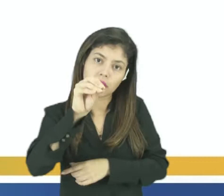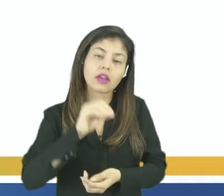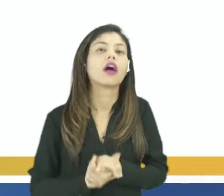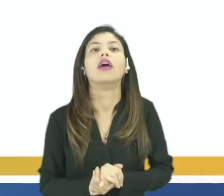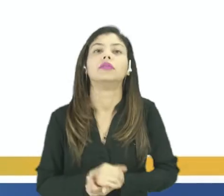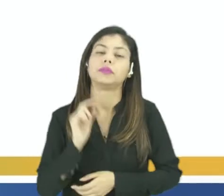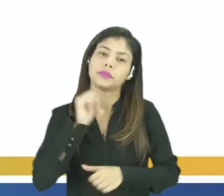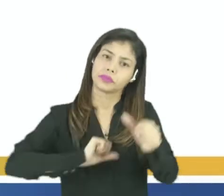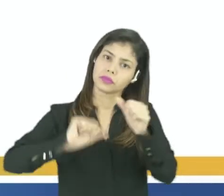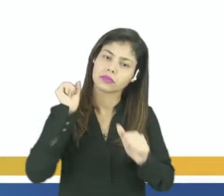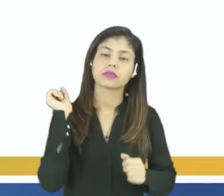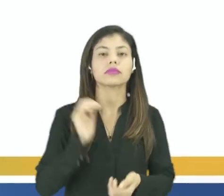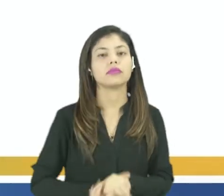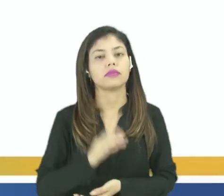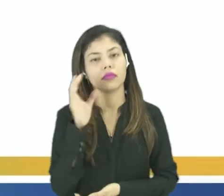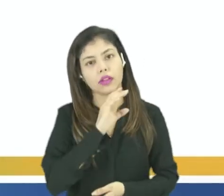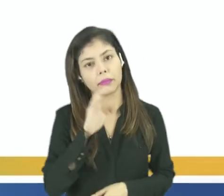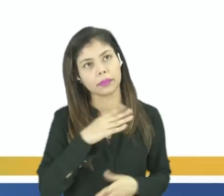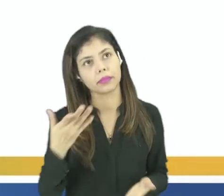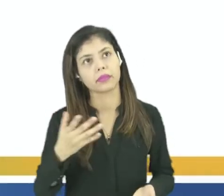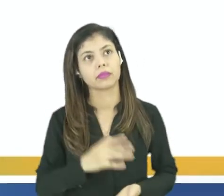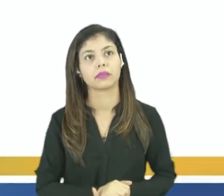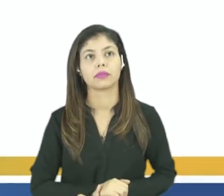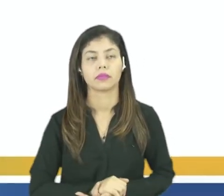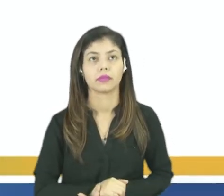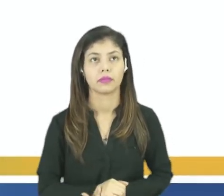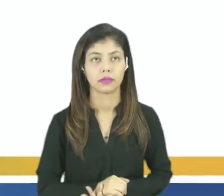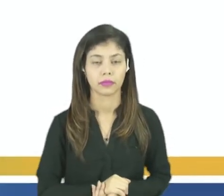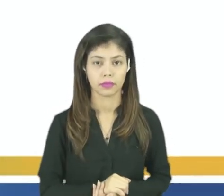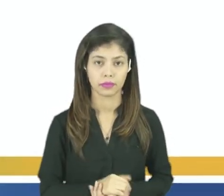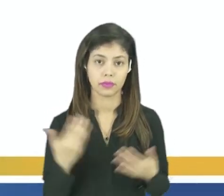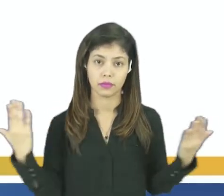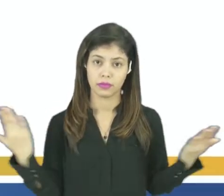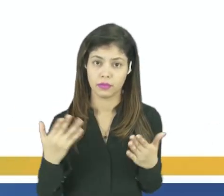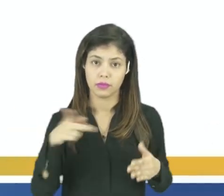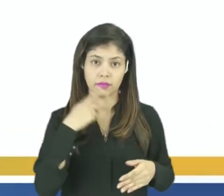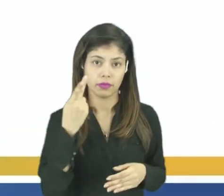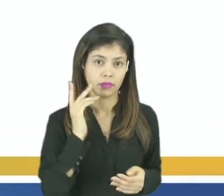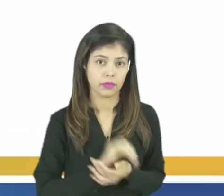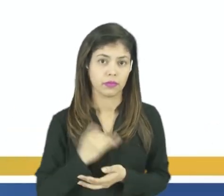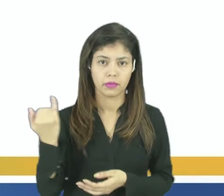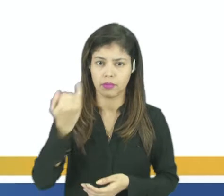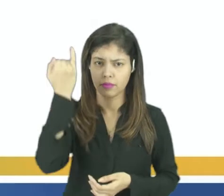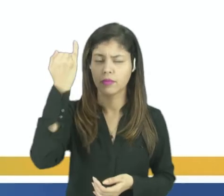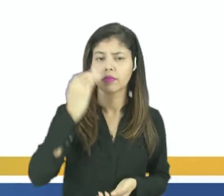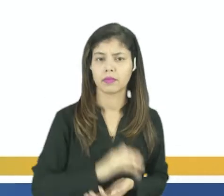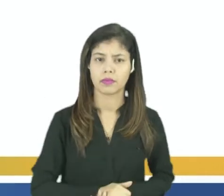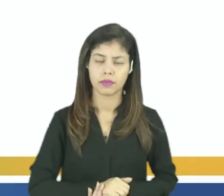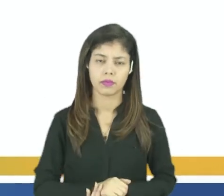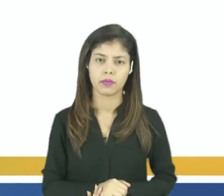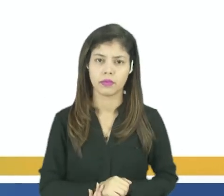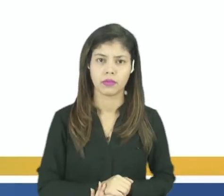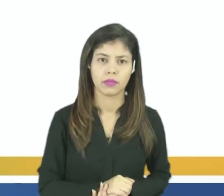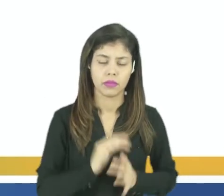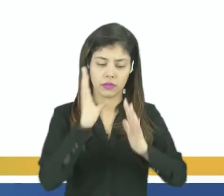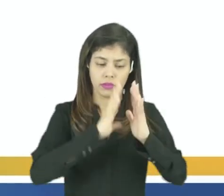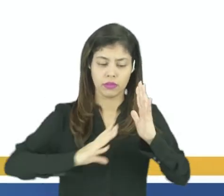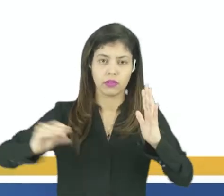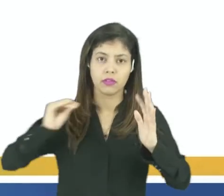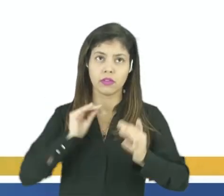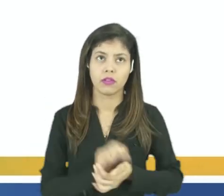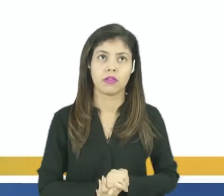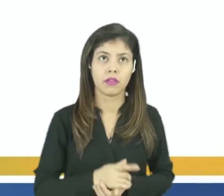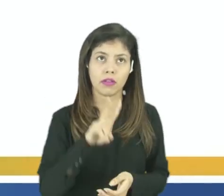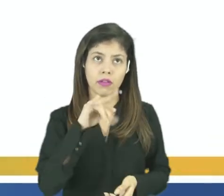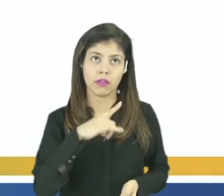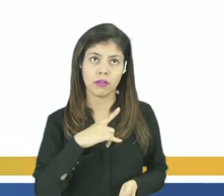não poderia gastar os nossos preciosos segundos com isso. Mas lá ela usa o laranja. E o laranja com o azul dá marrom. Se usar o